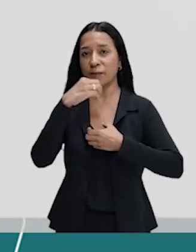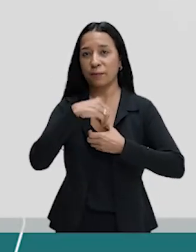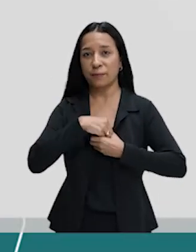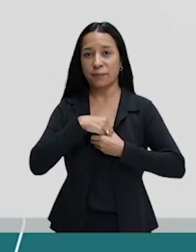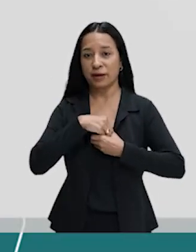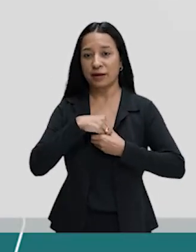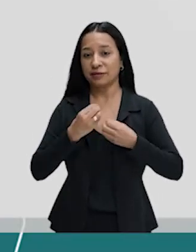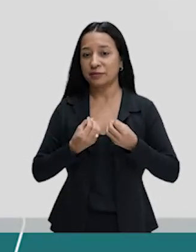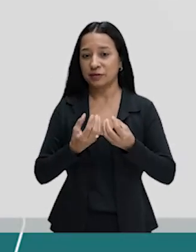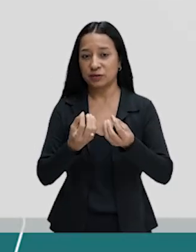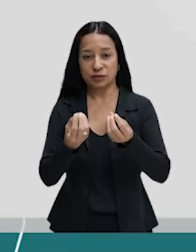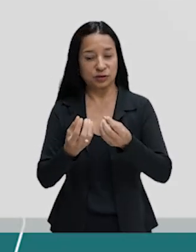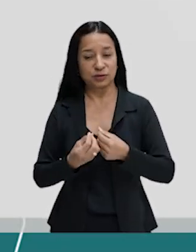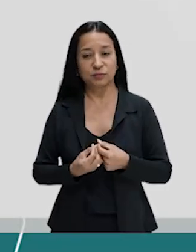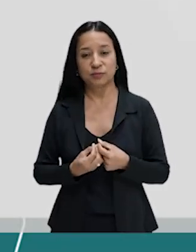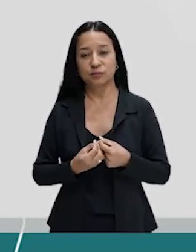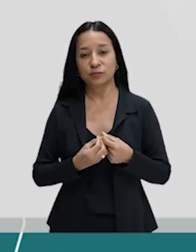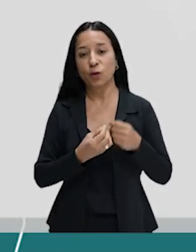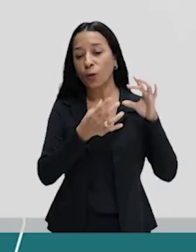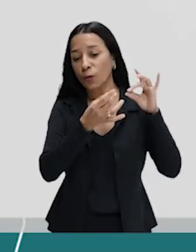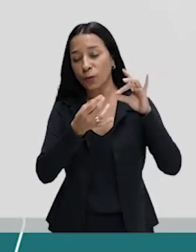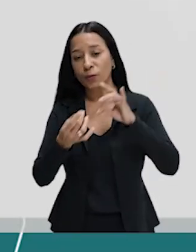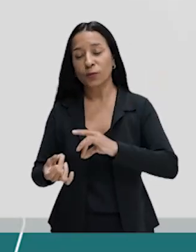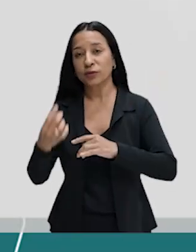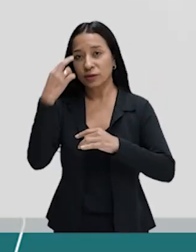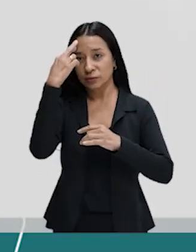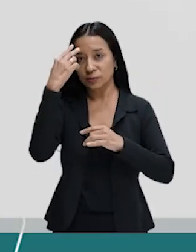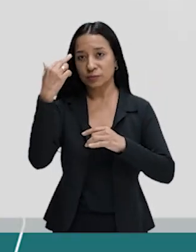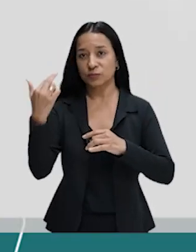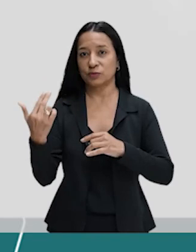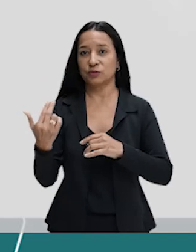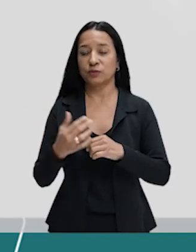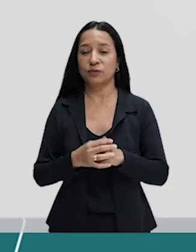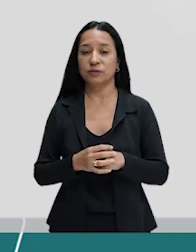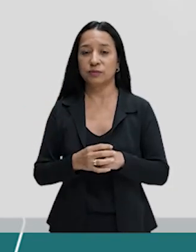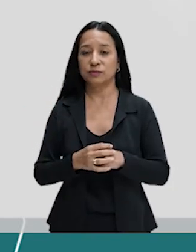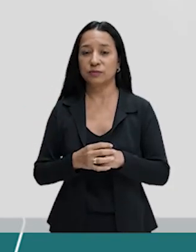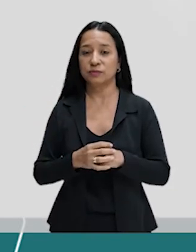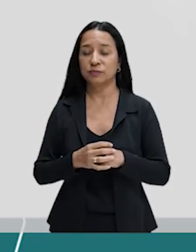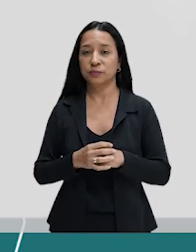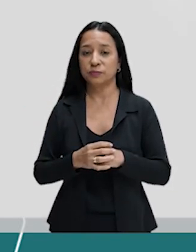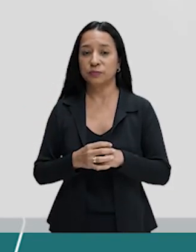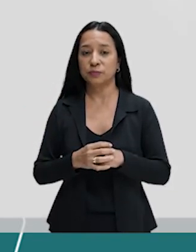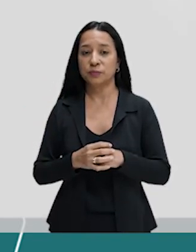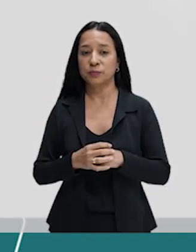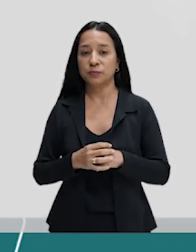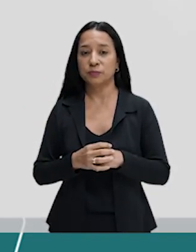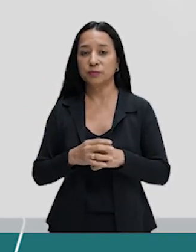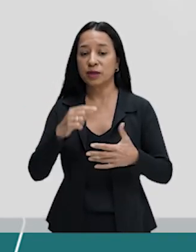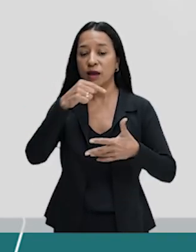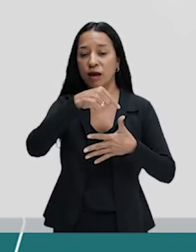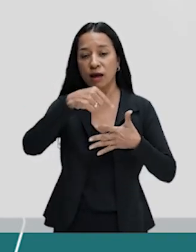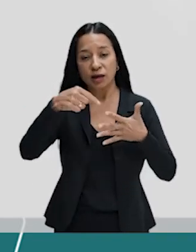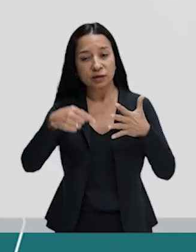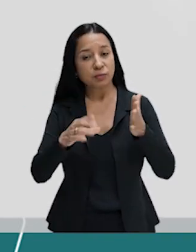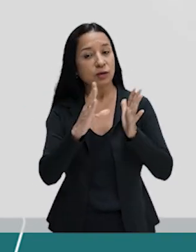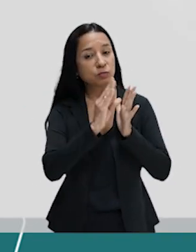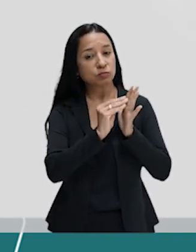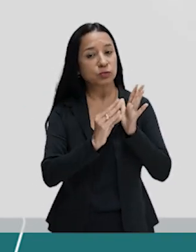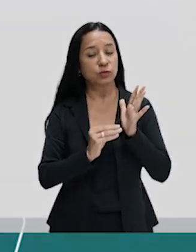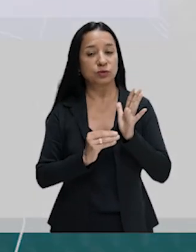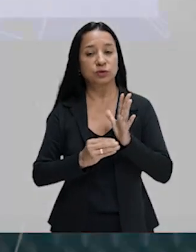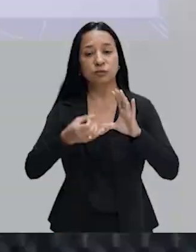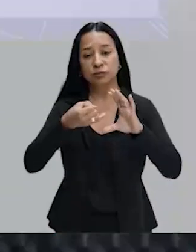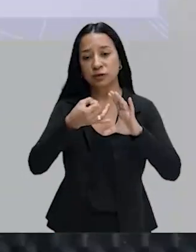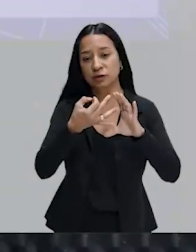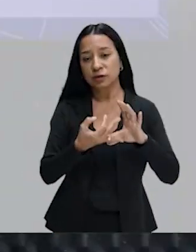e Realidade, tá bom? Contexto histórico deste movimento literário, aspectos conteudísticos,